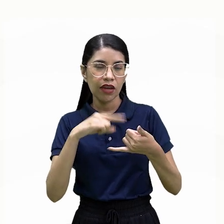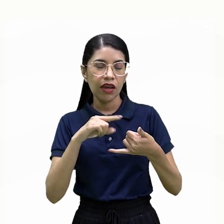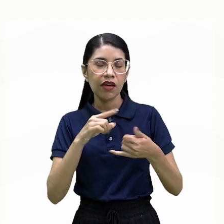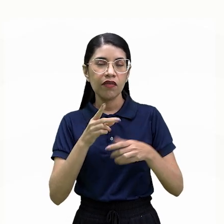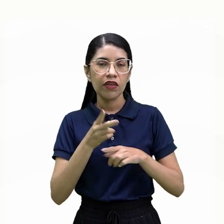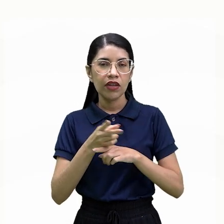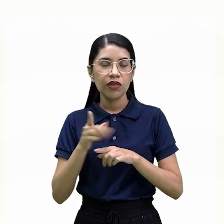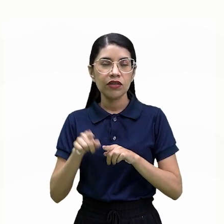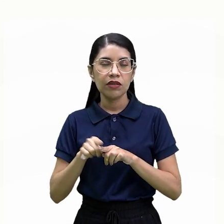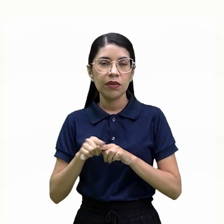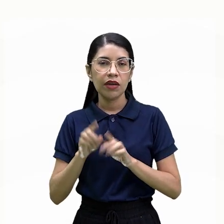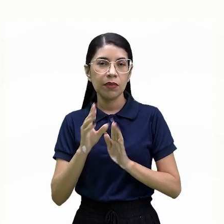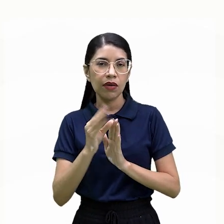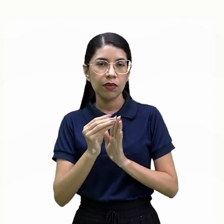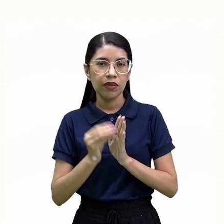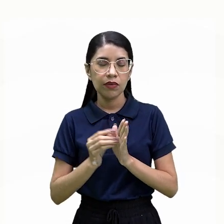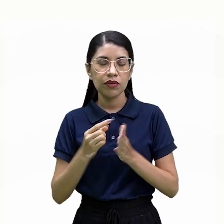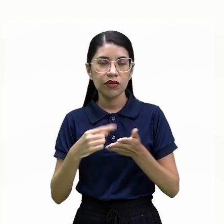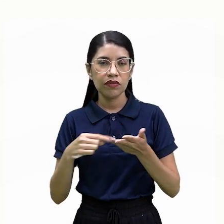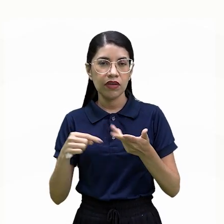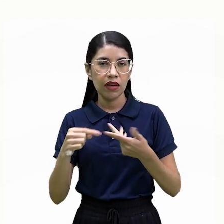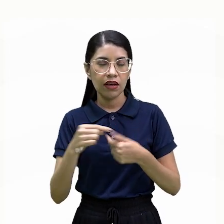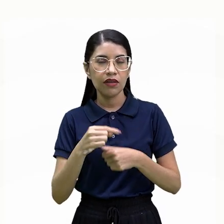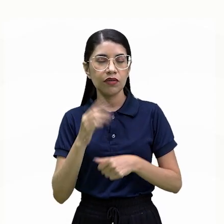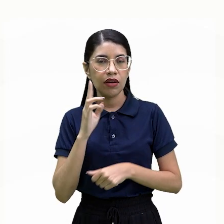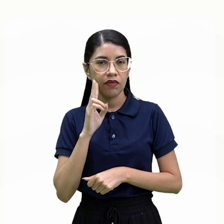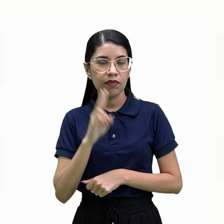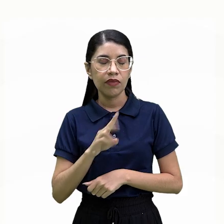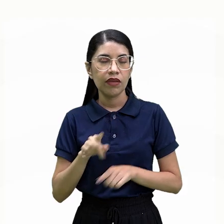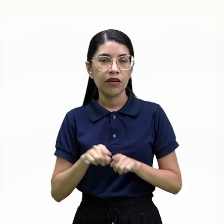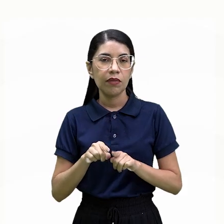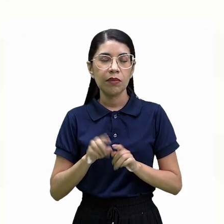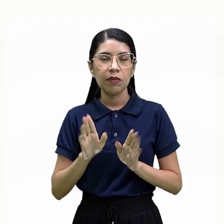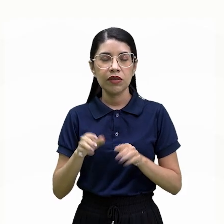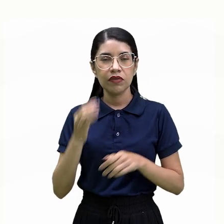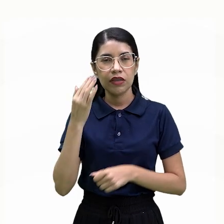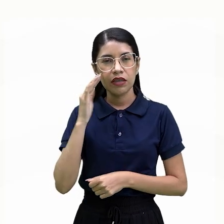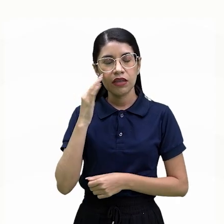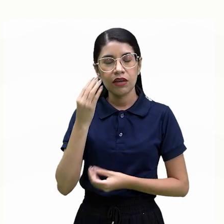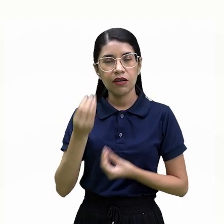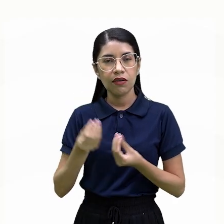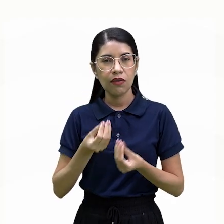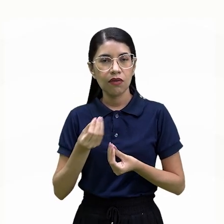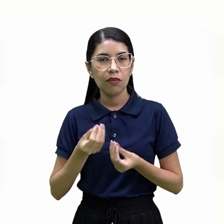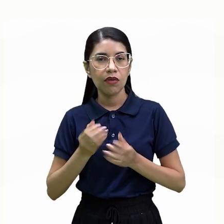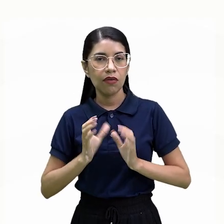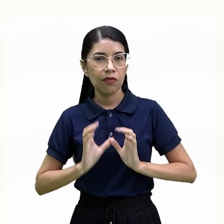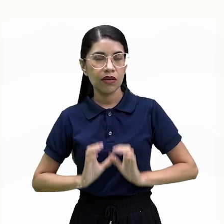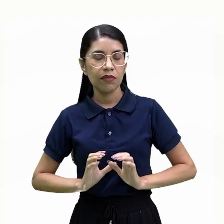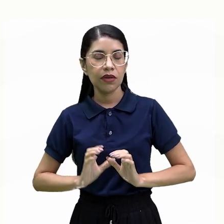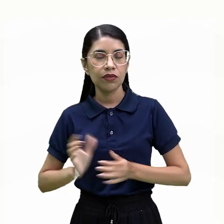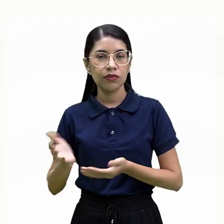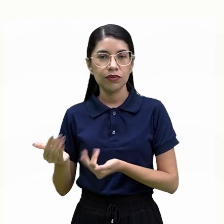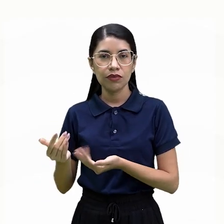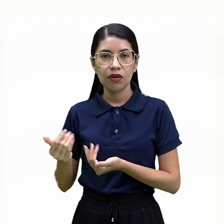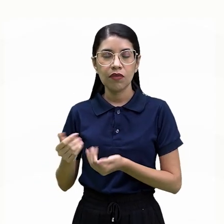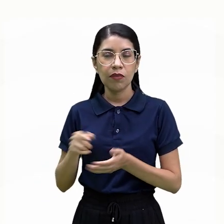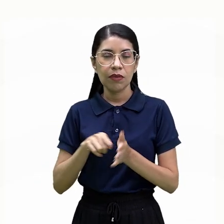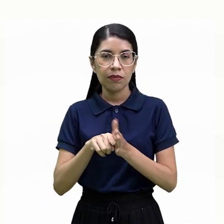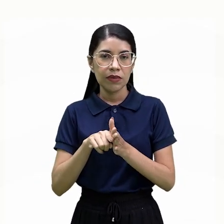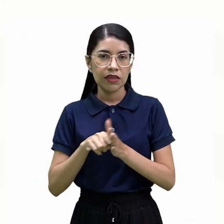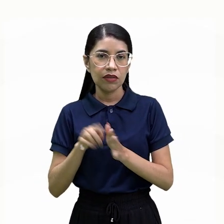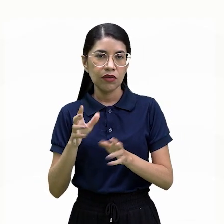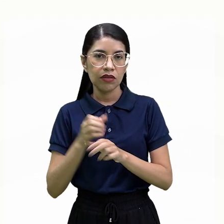acompanhar conteúdos diversos. Para entender melhor esse comportamento, foi realizada uma pesquisa com 20 jovens,